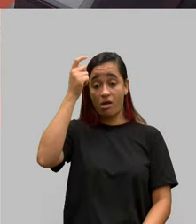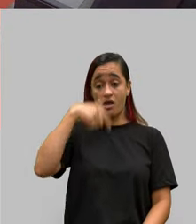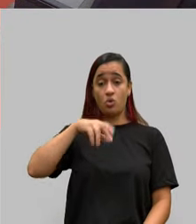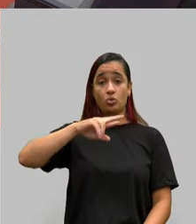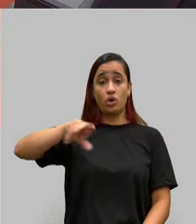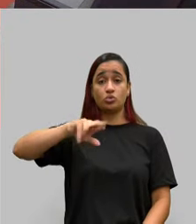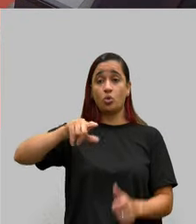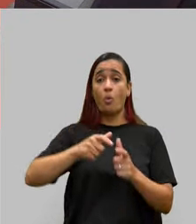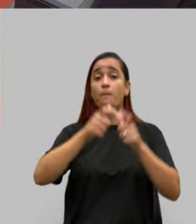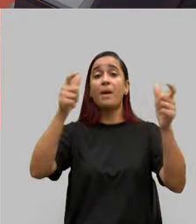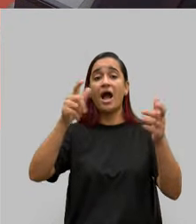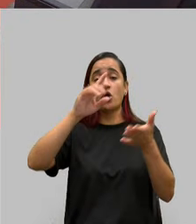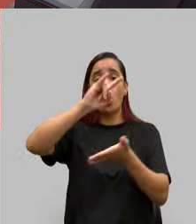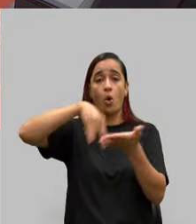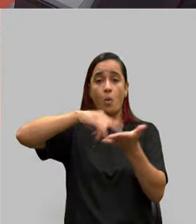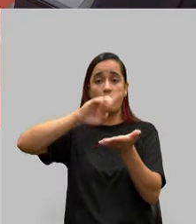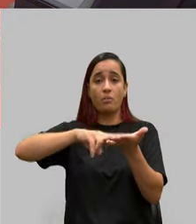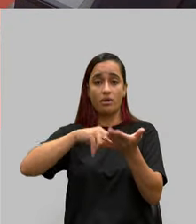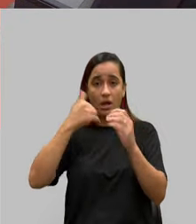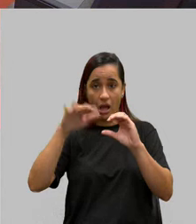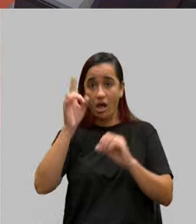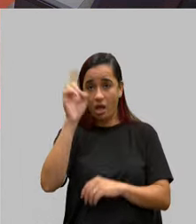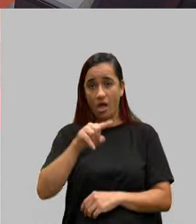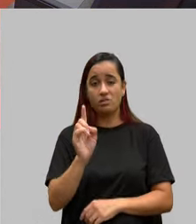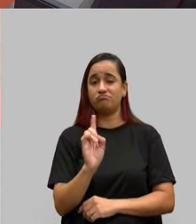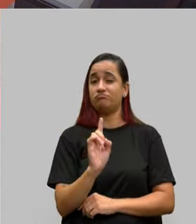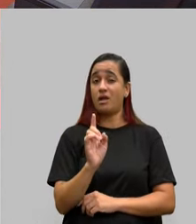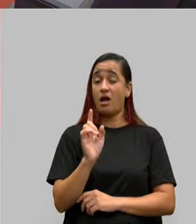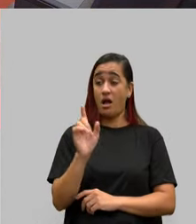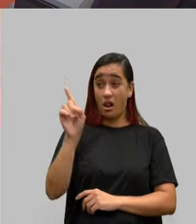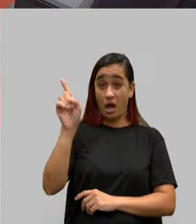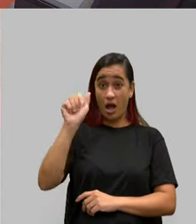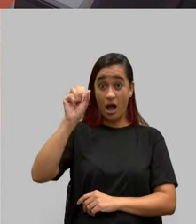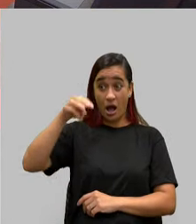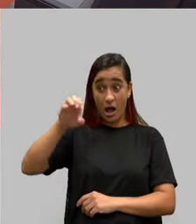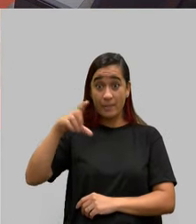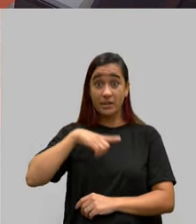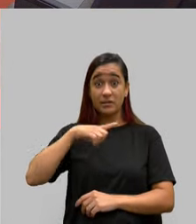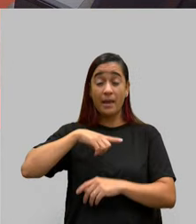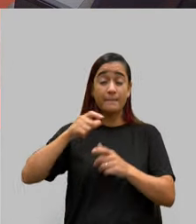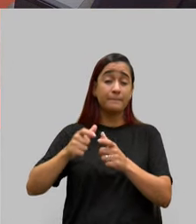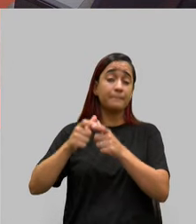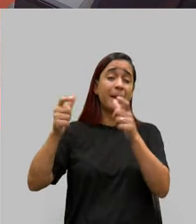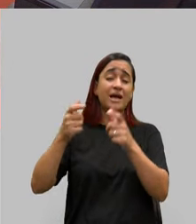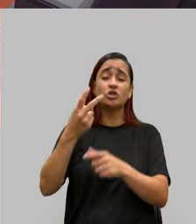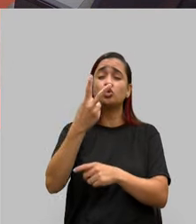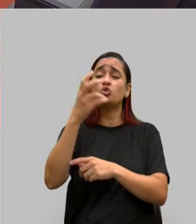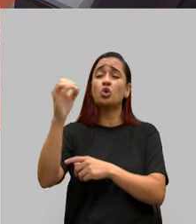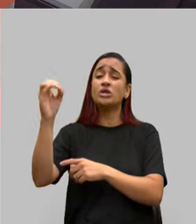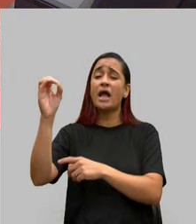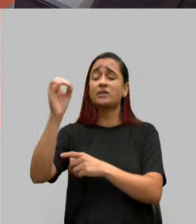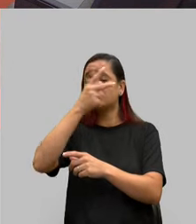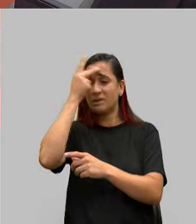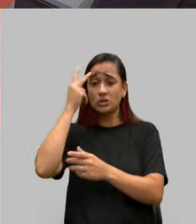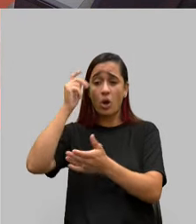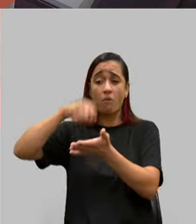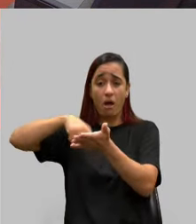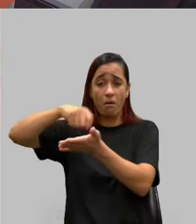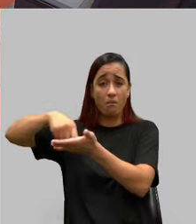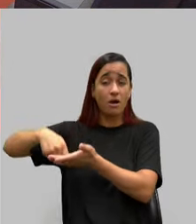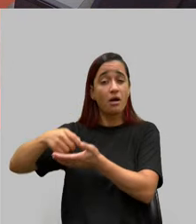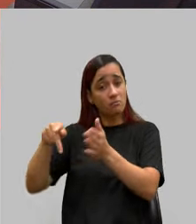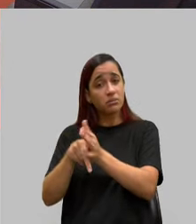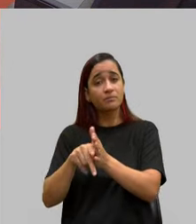prescritor a AM recebe mais de 200 prescritores do Brasil a fora envolvidos na